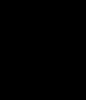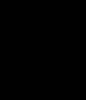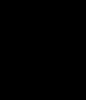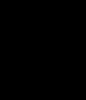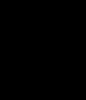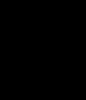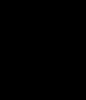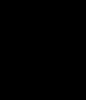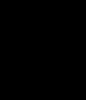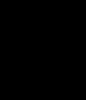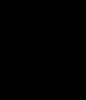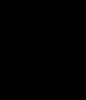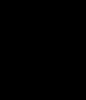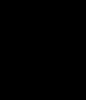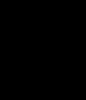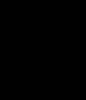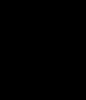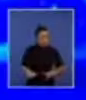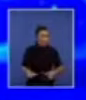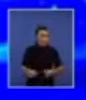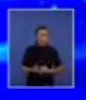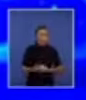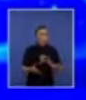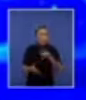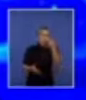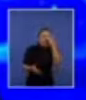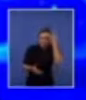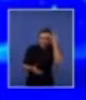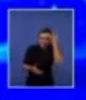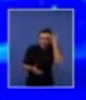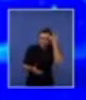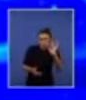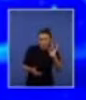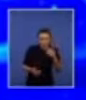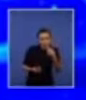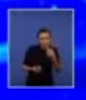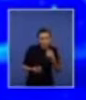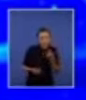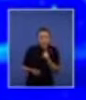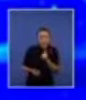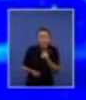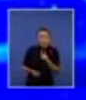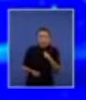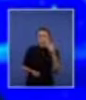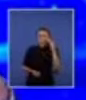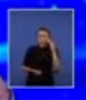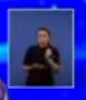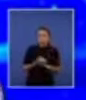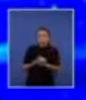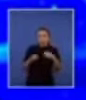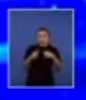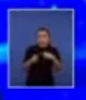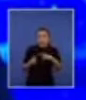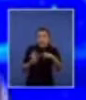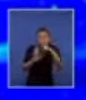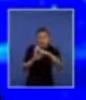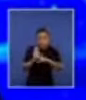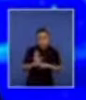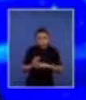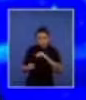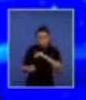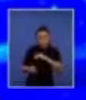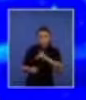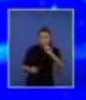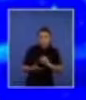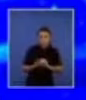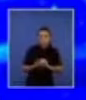falas absurdas, essa é uma delas. É preciso ter um programa de renda mínima que erradique a miséria, porque o Brasil tem